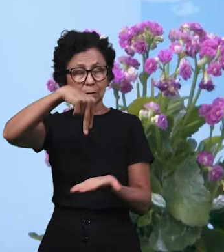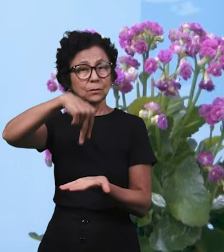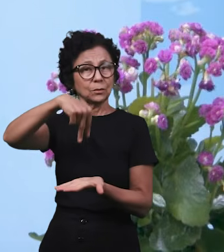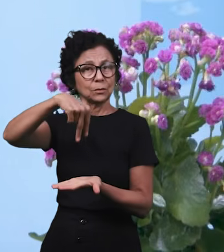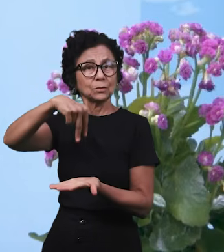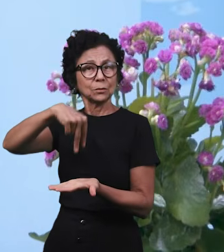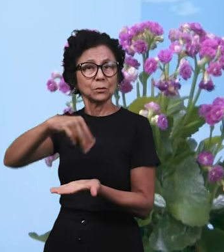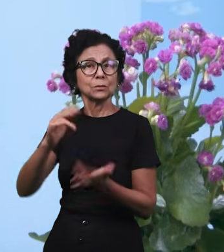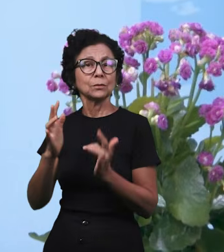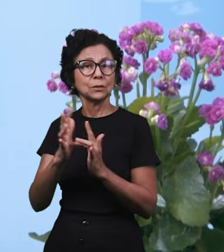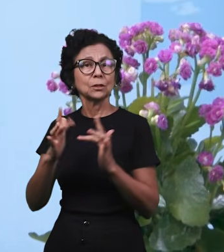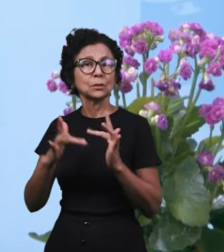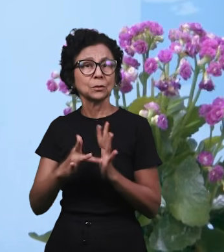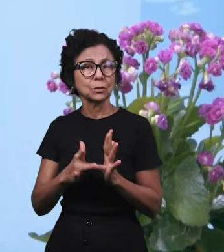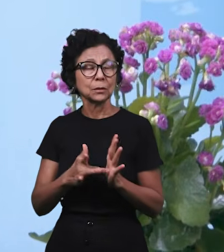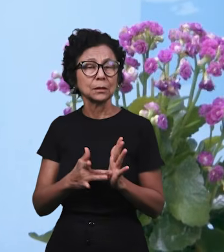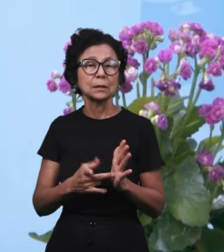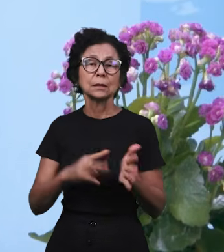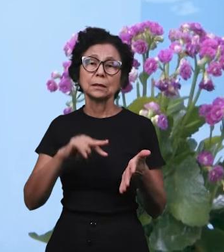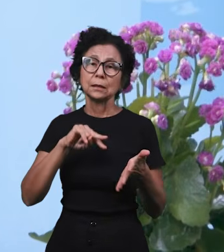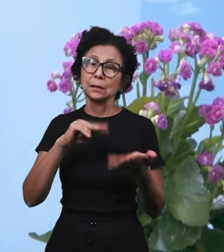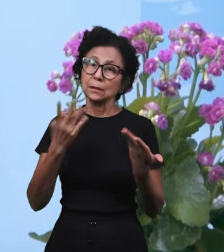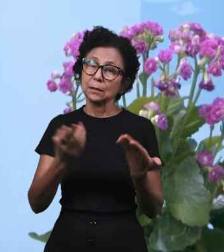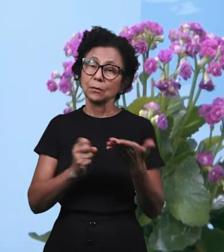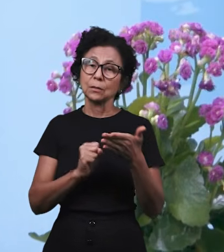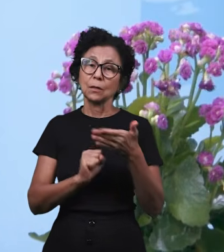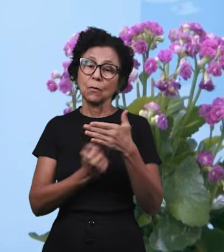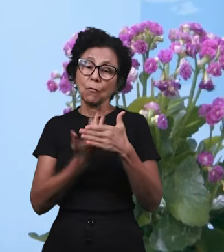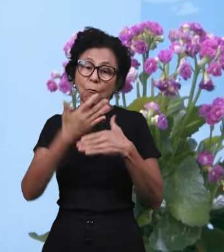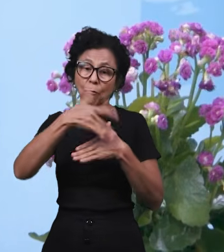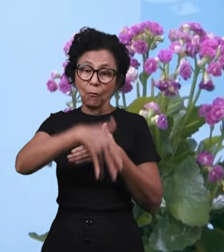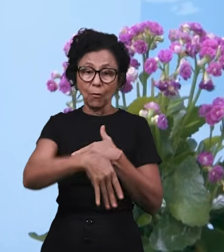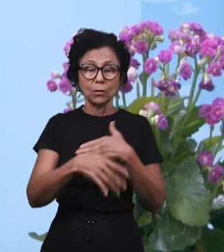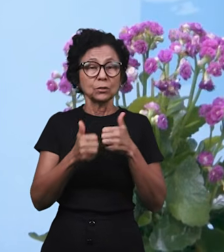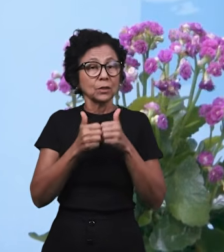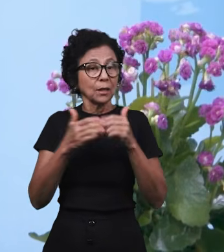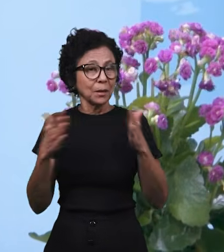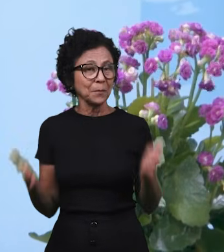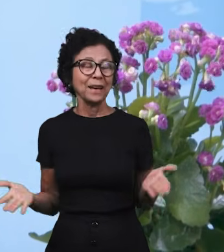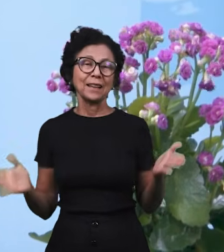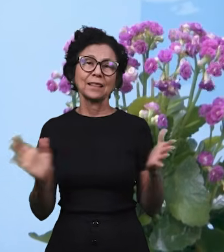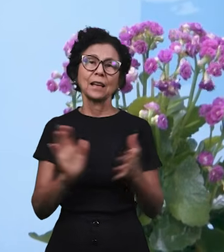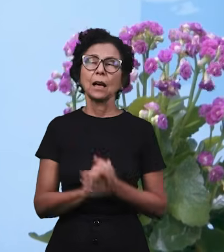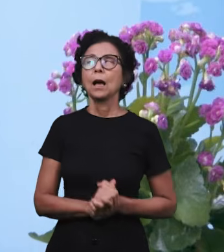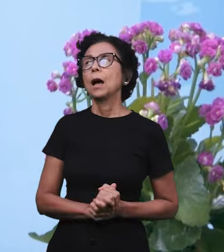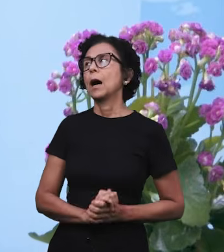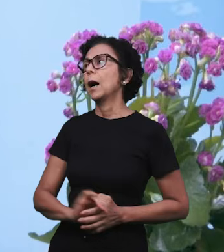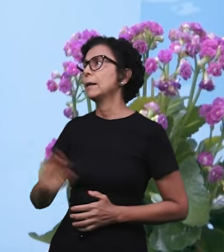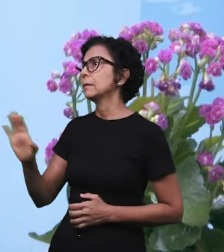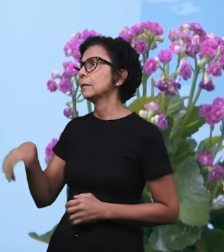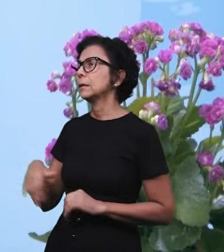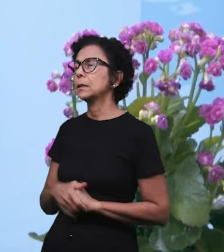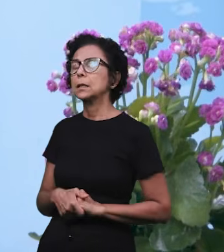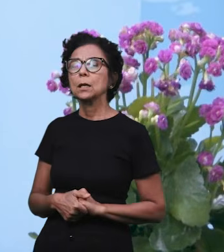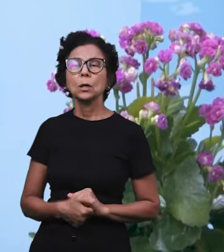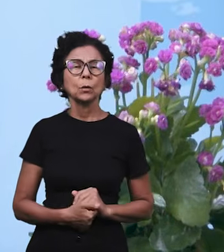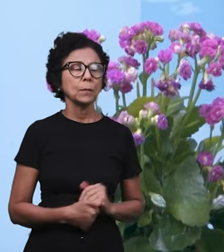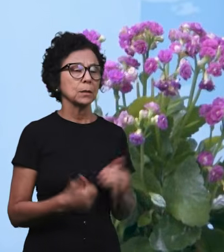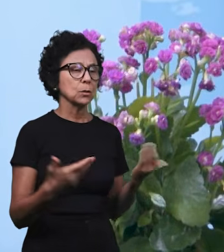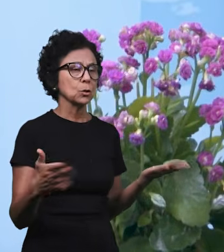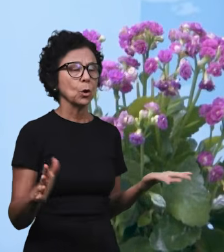está aberta. Então, isso significa a fonte aberta. Então, não fica preocupado. Mas a linha teórica, a literatura